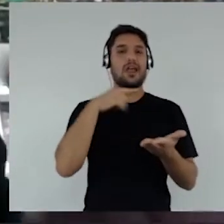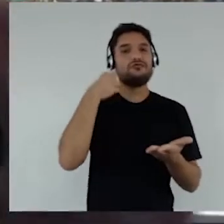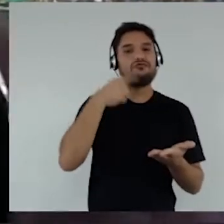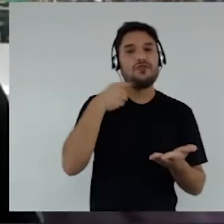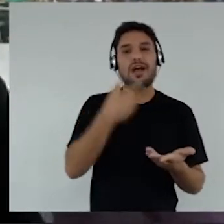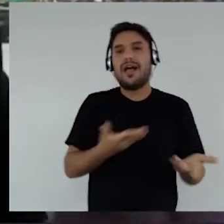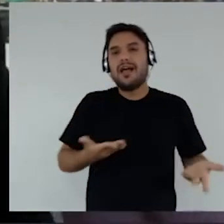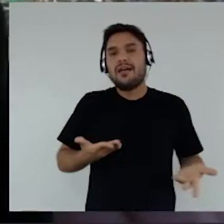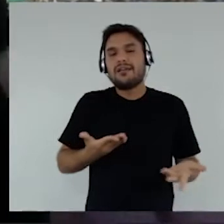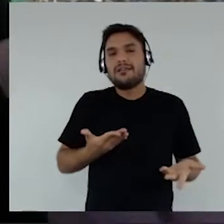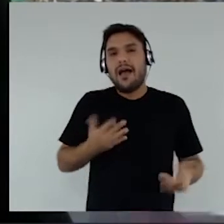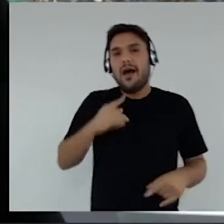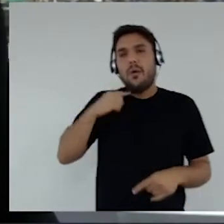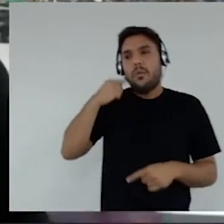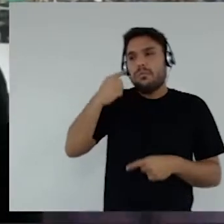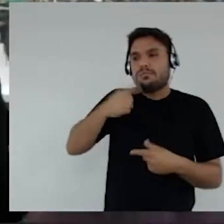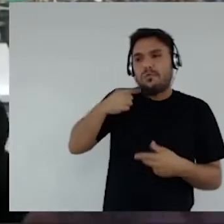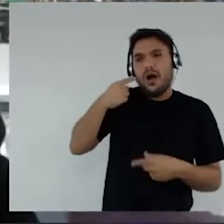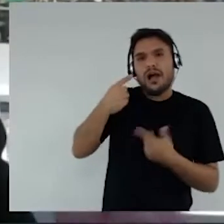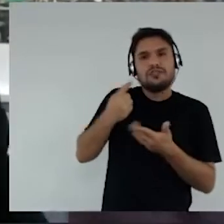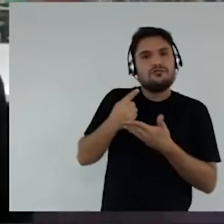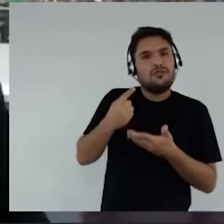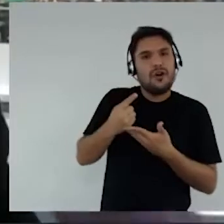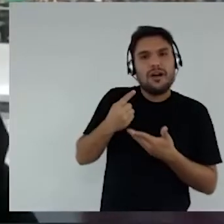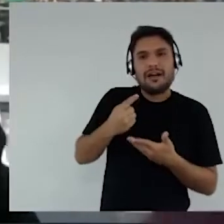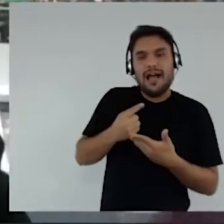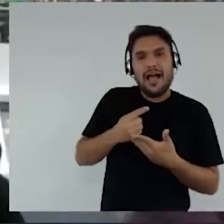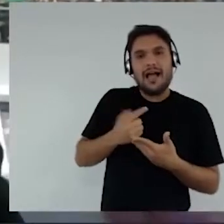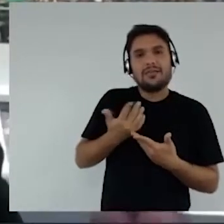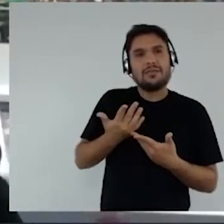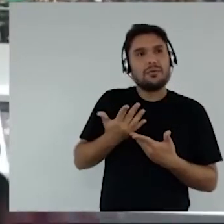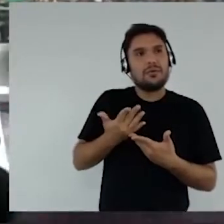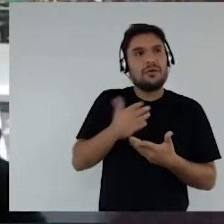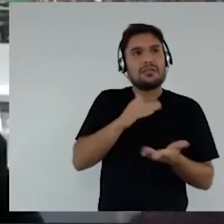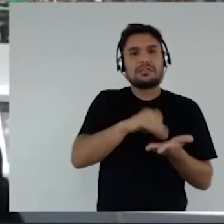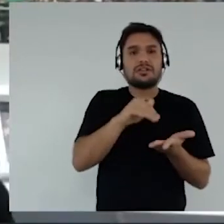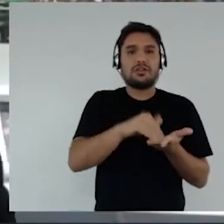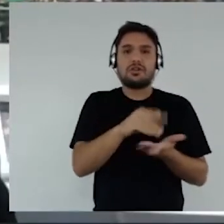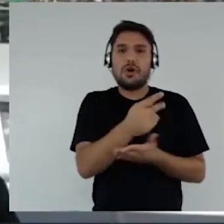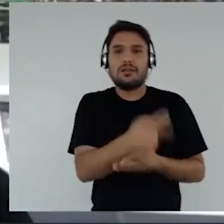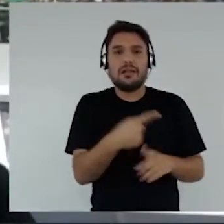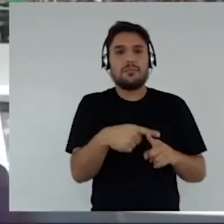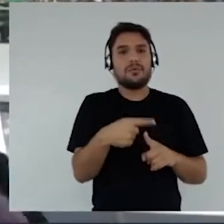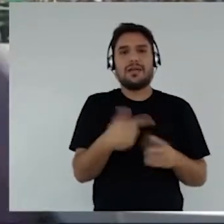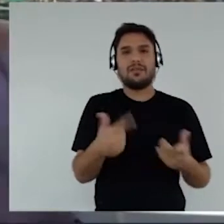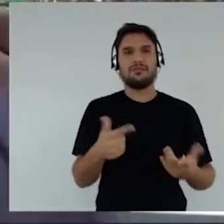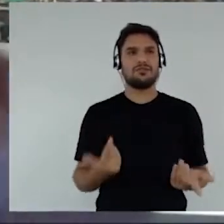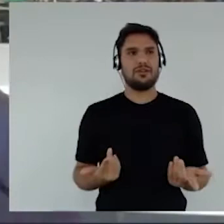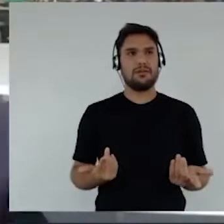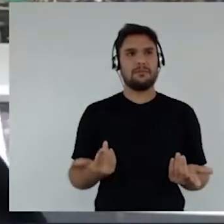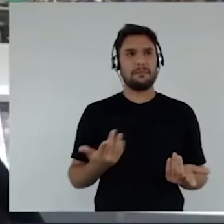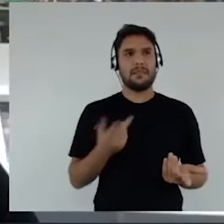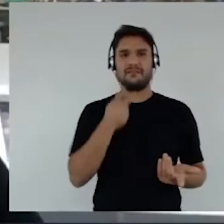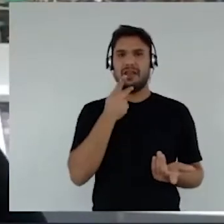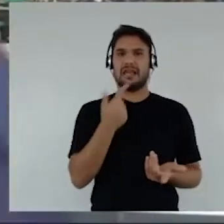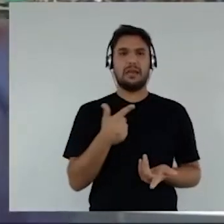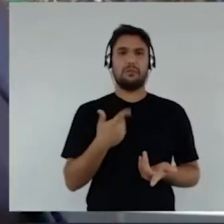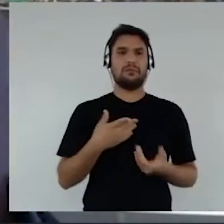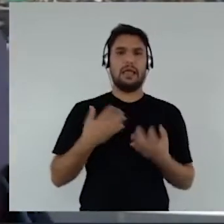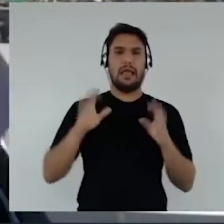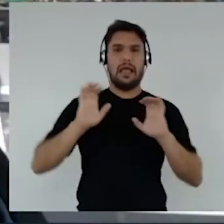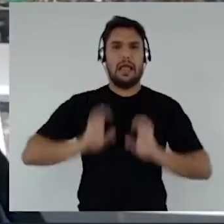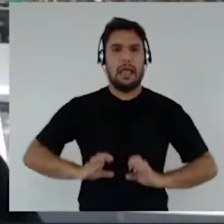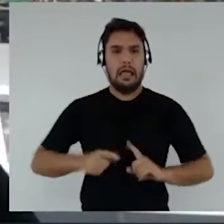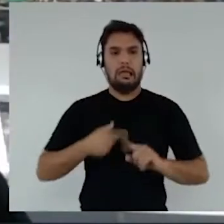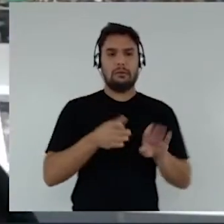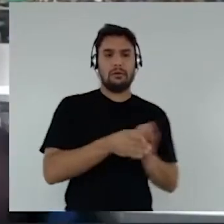vão falar do advogado que ouviu a testemunha no escritório dele porque não tinha? Vamos chamar de inescrupuloso, falar que orientou